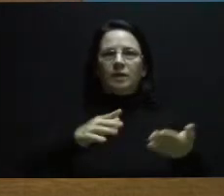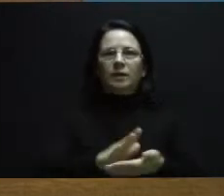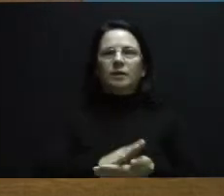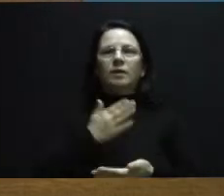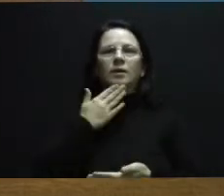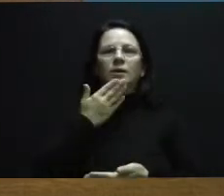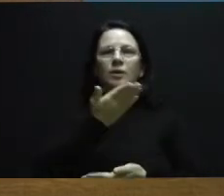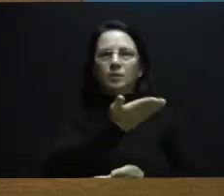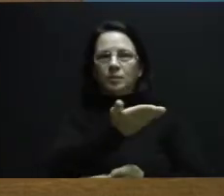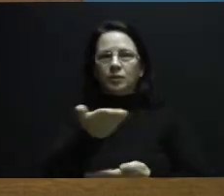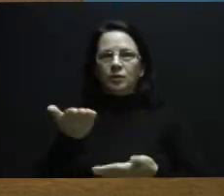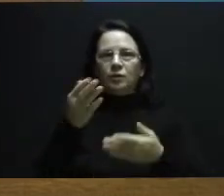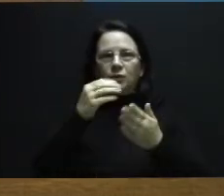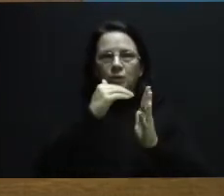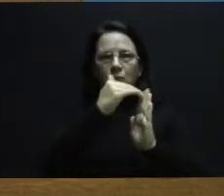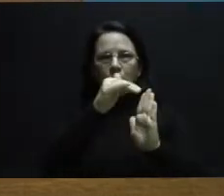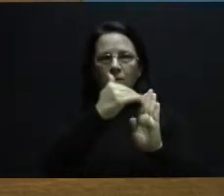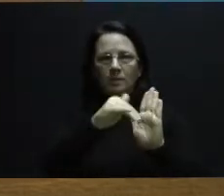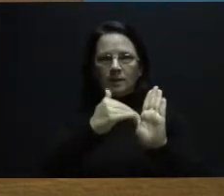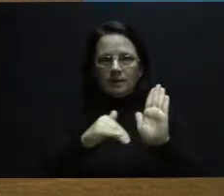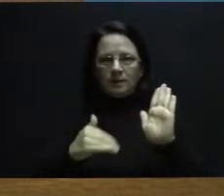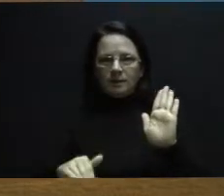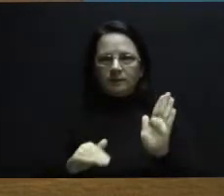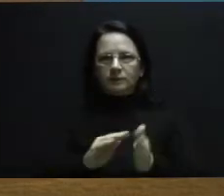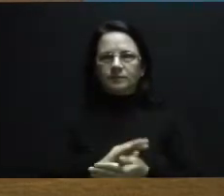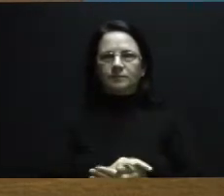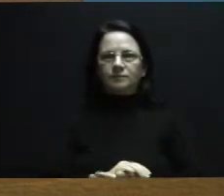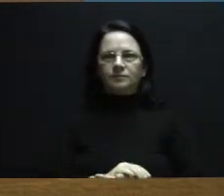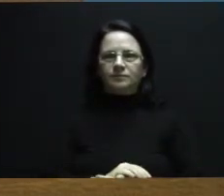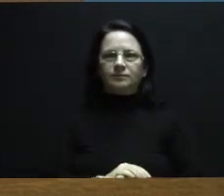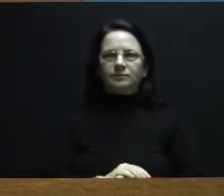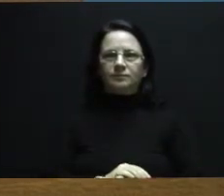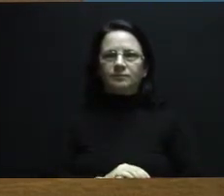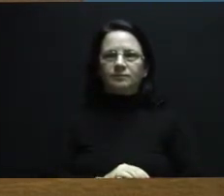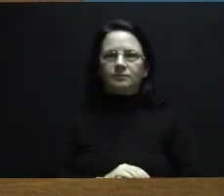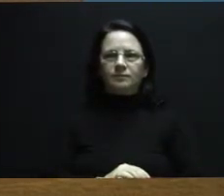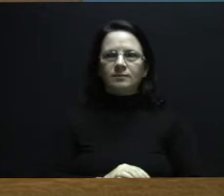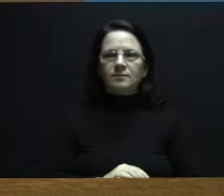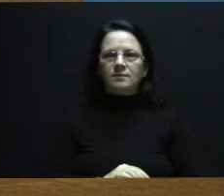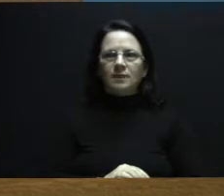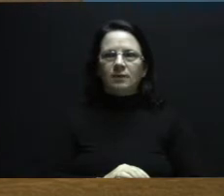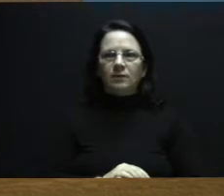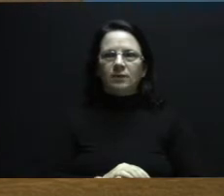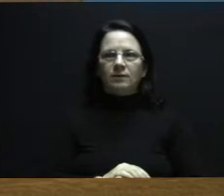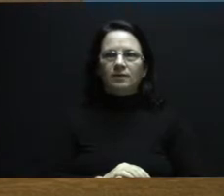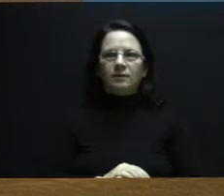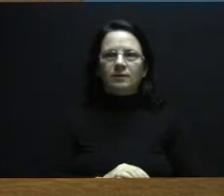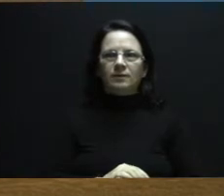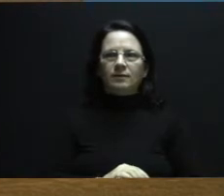para que eu transmitisse a todos uma mensagem. Então,